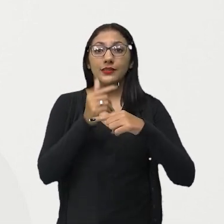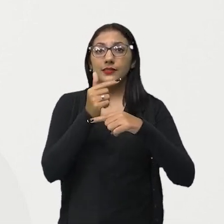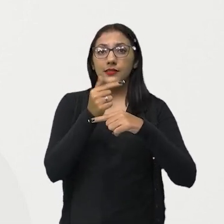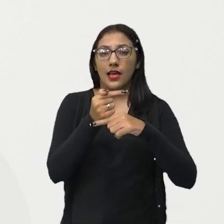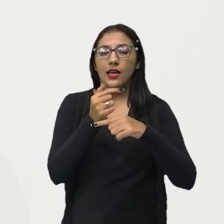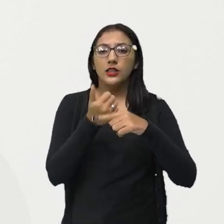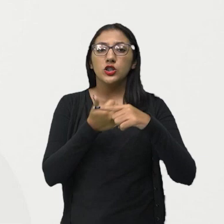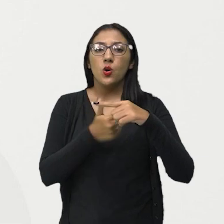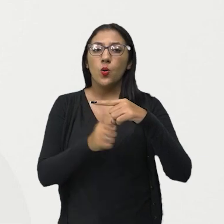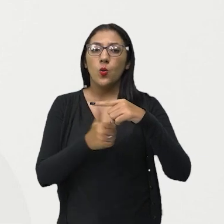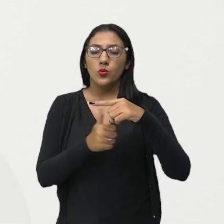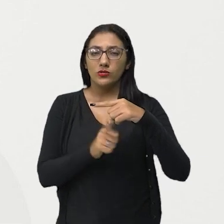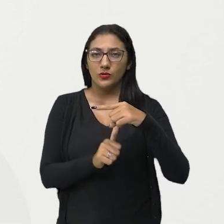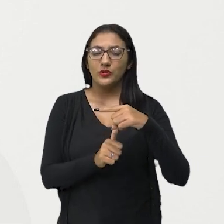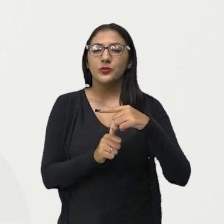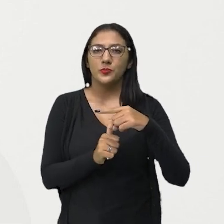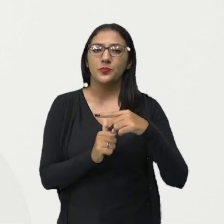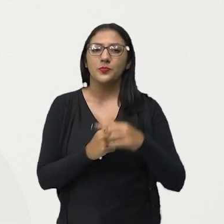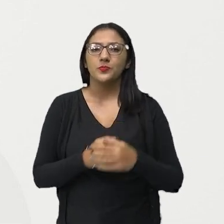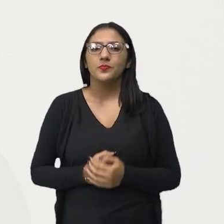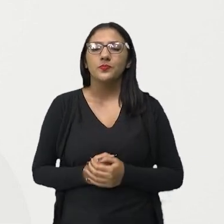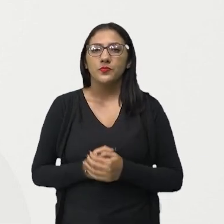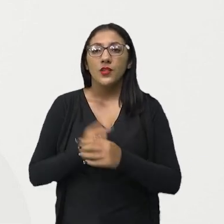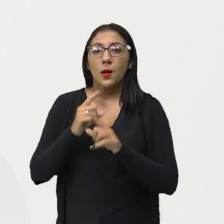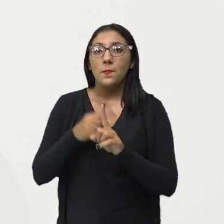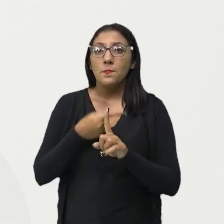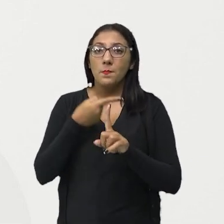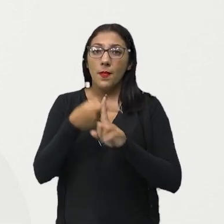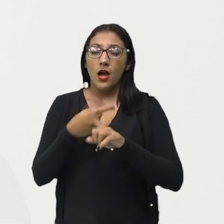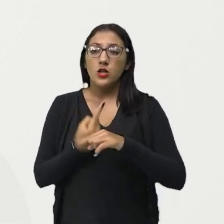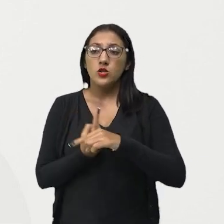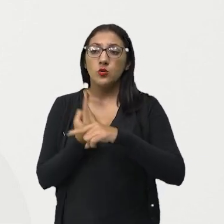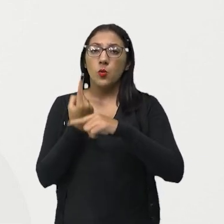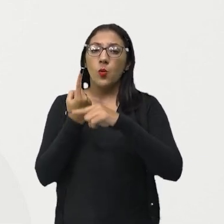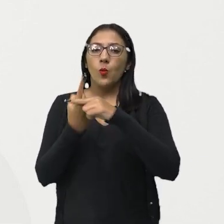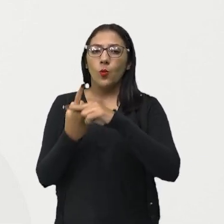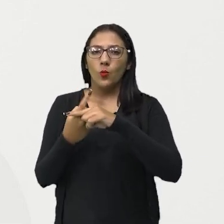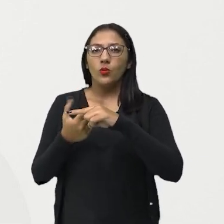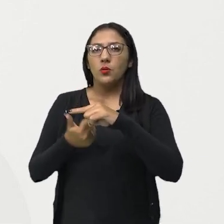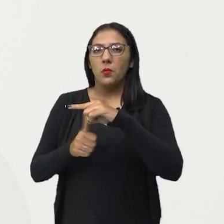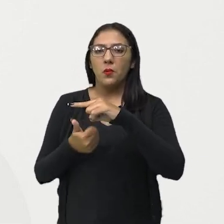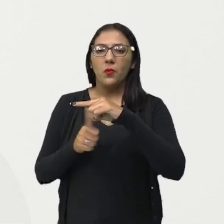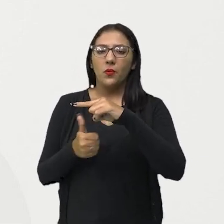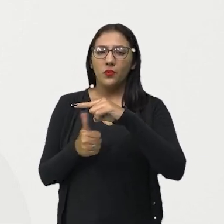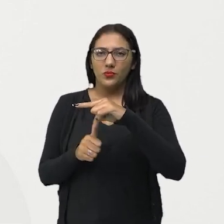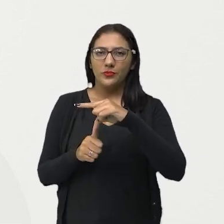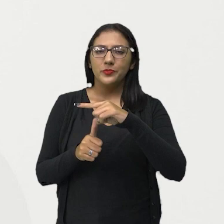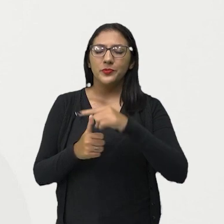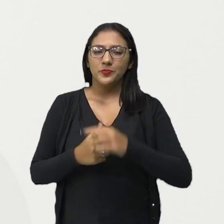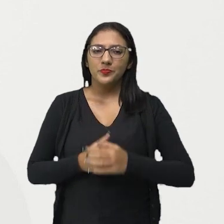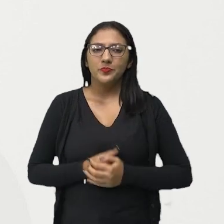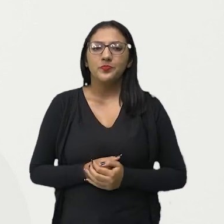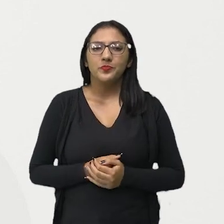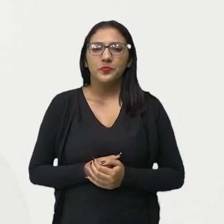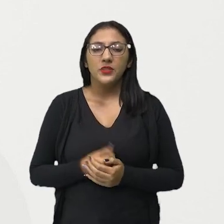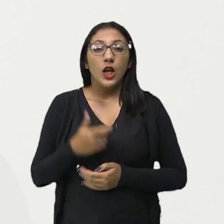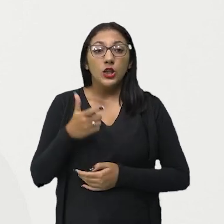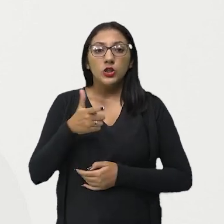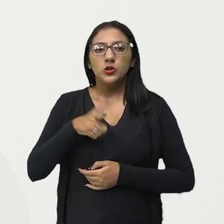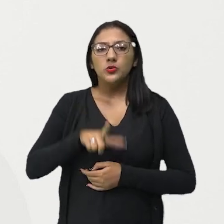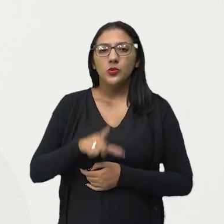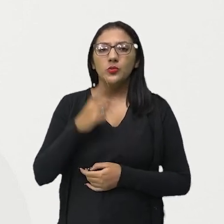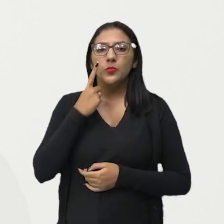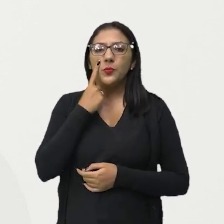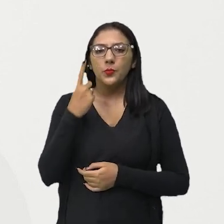7/11, né, ou então 7 sobre 11, somado com 1 sobre 11. Novamente a gente